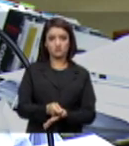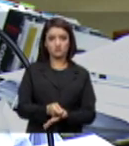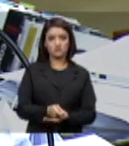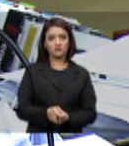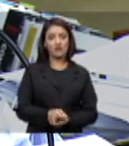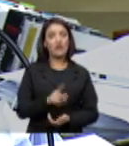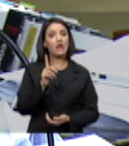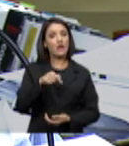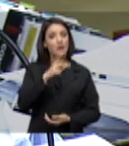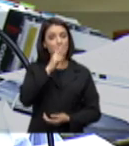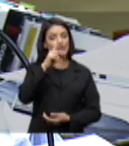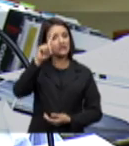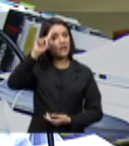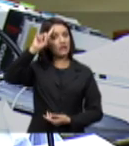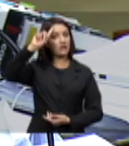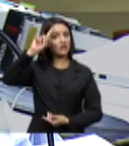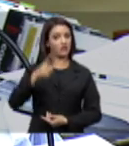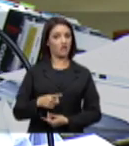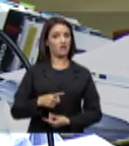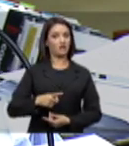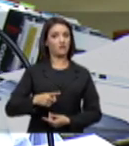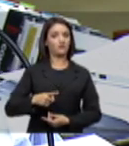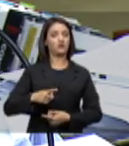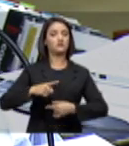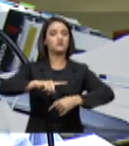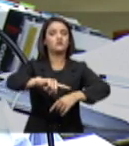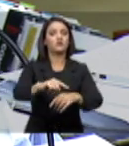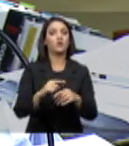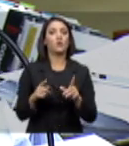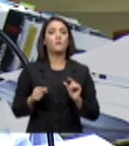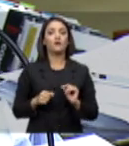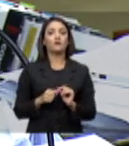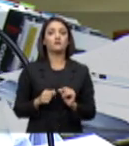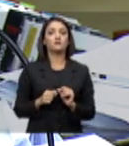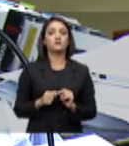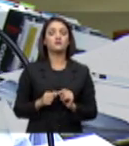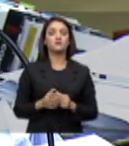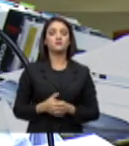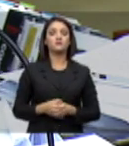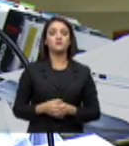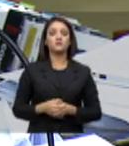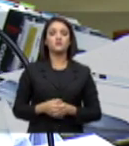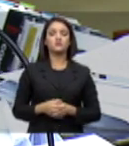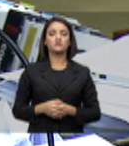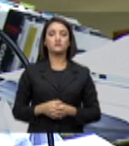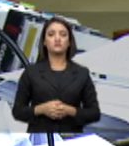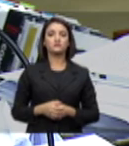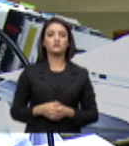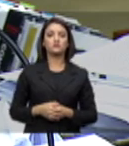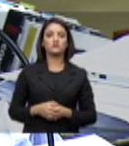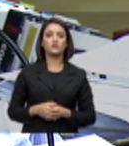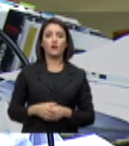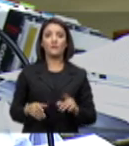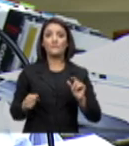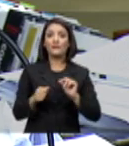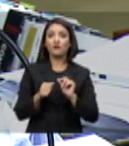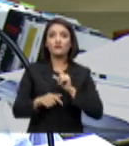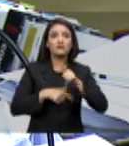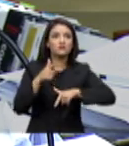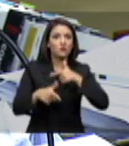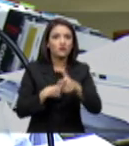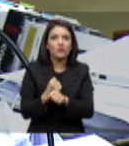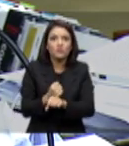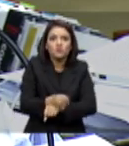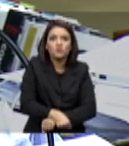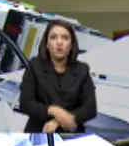sendo uma determinação para que se realize é o diria aqui uma mega operação